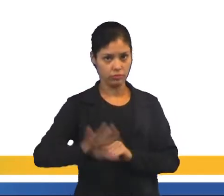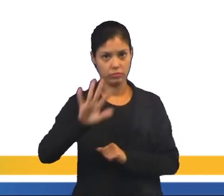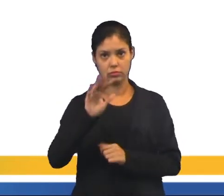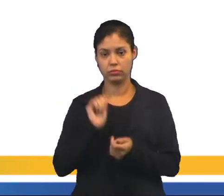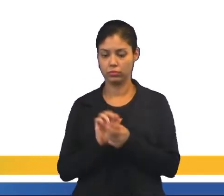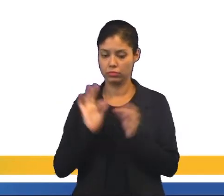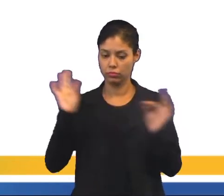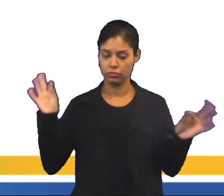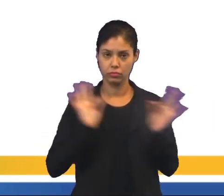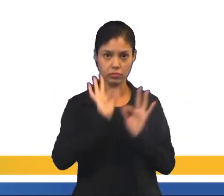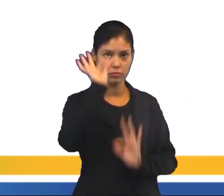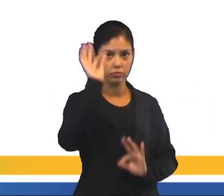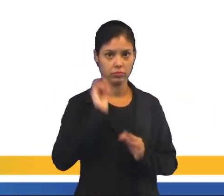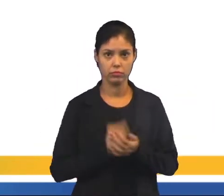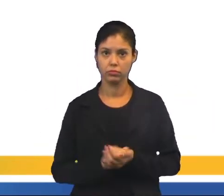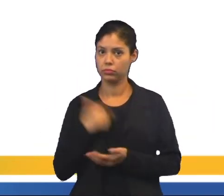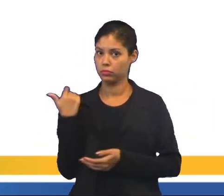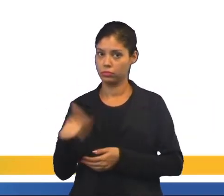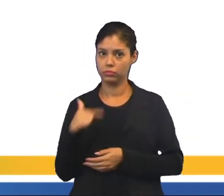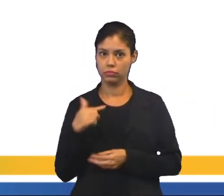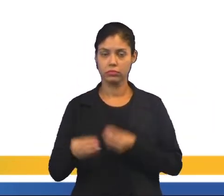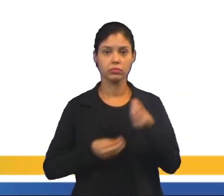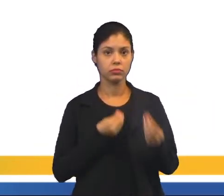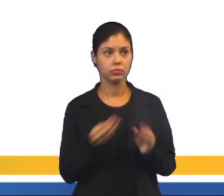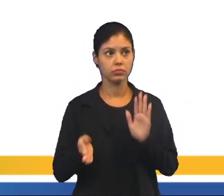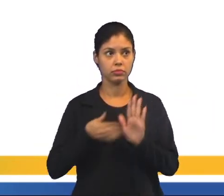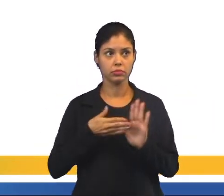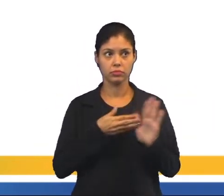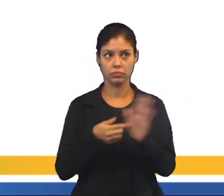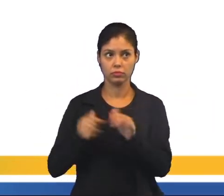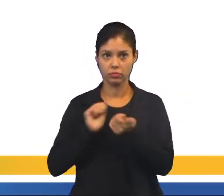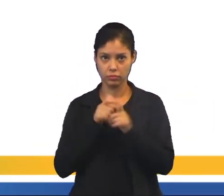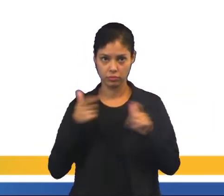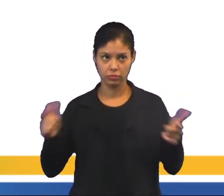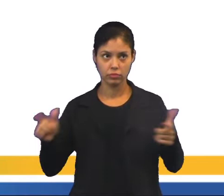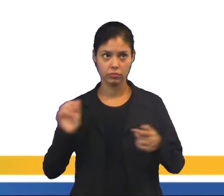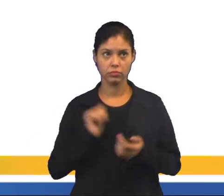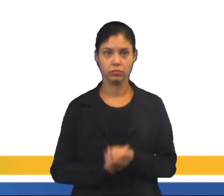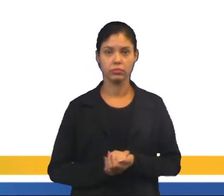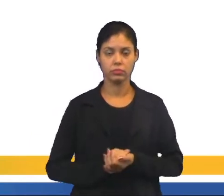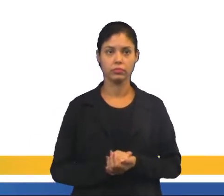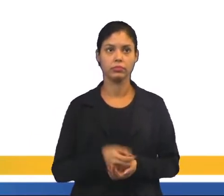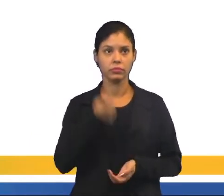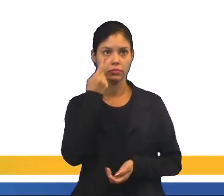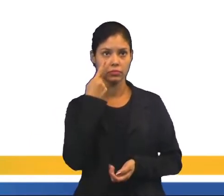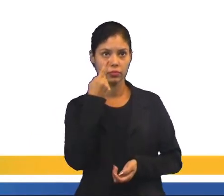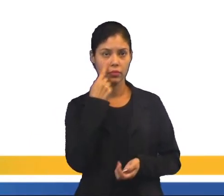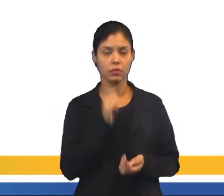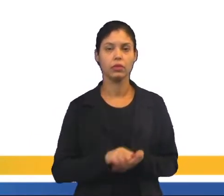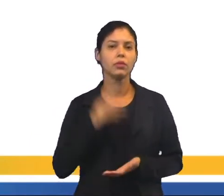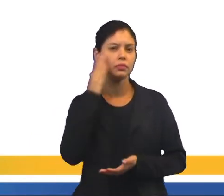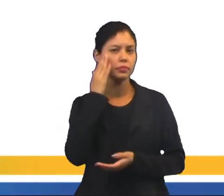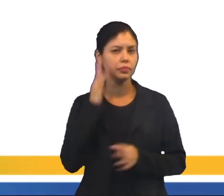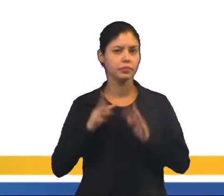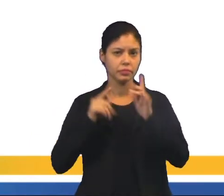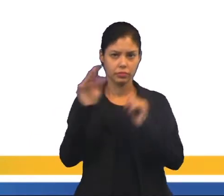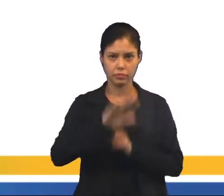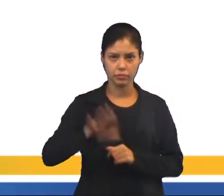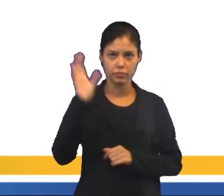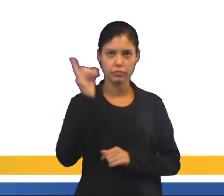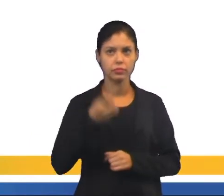as dimensões e aí não seria correspondente à ampliação. Para ver se você entendeu tudo